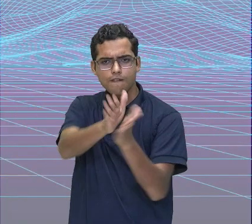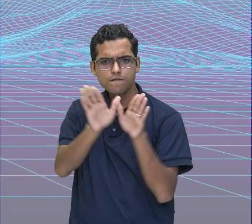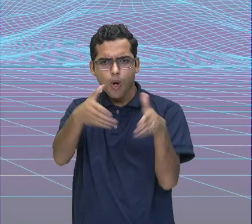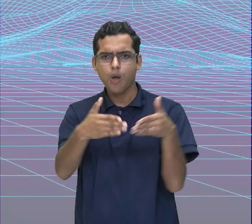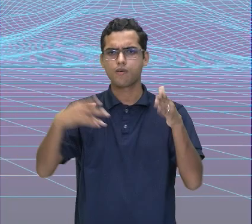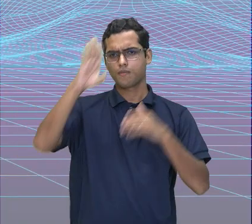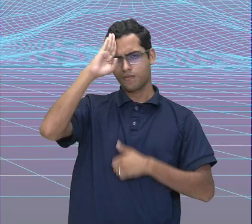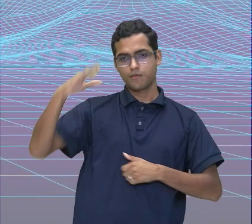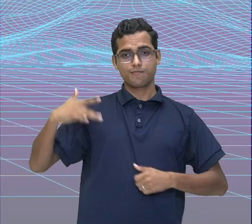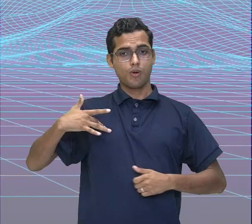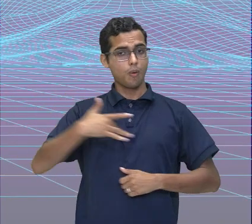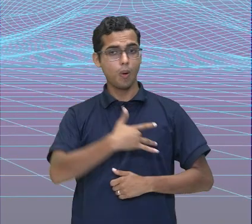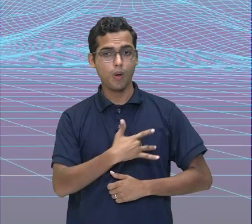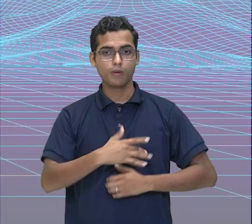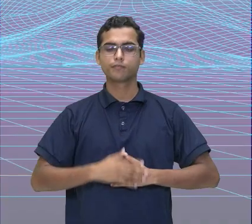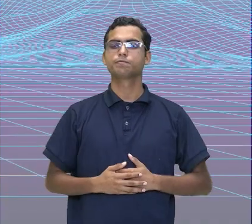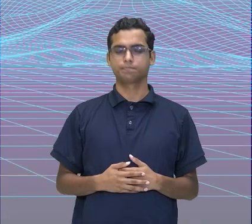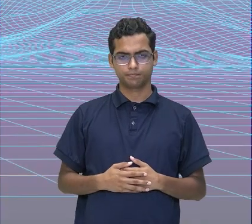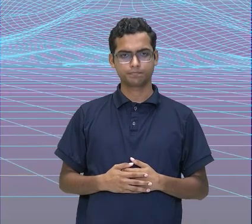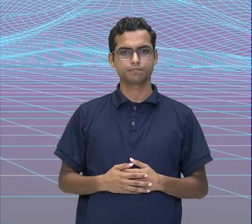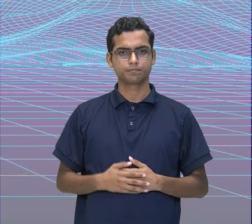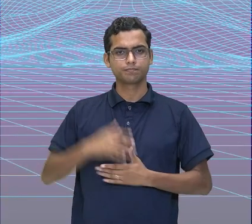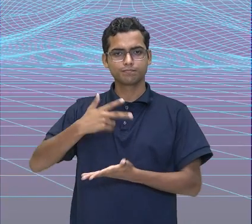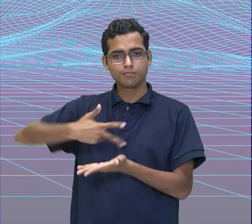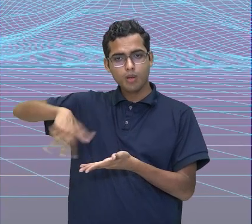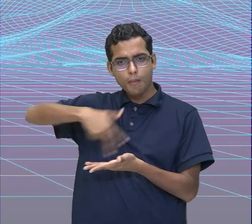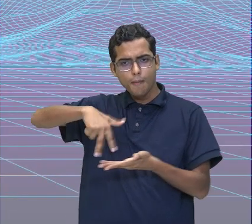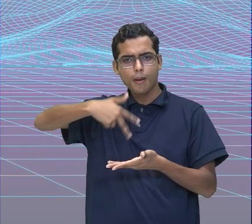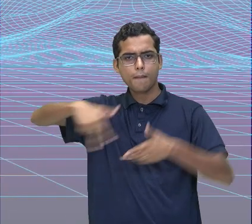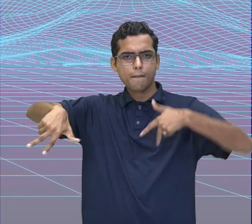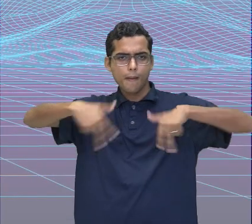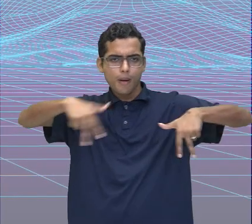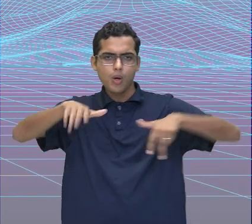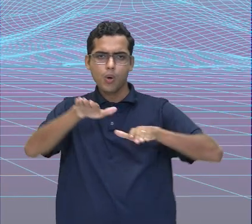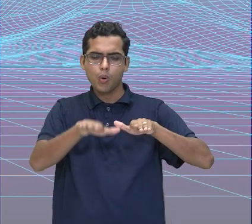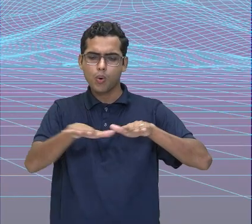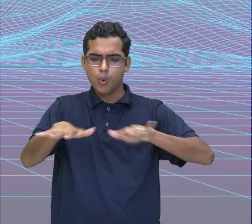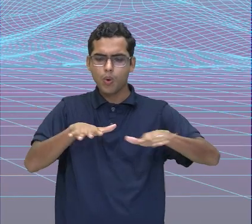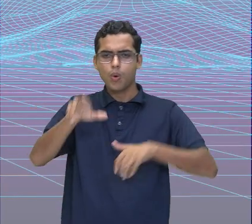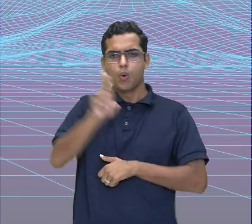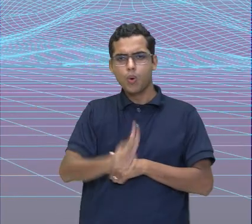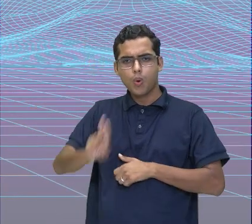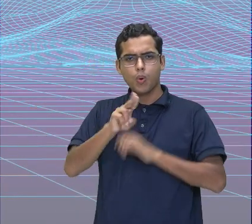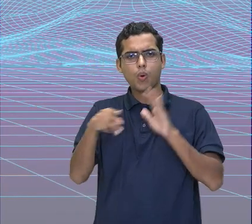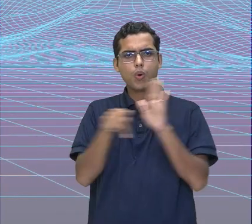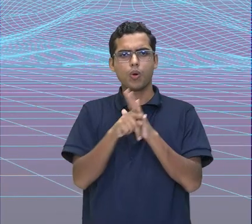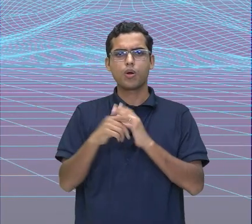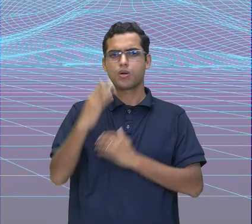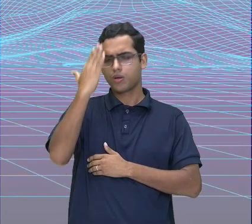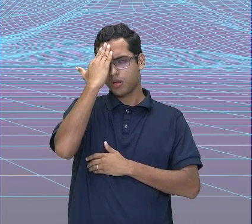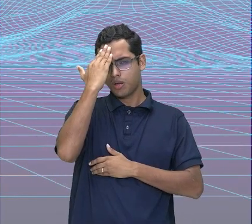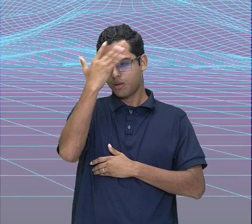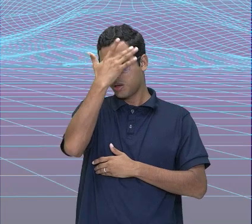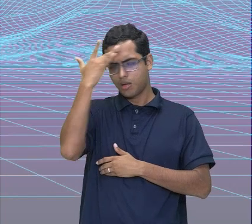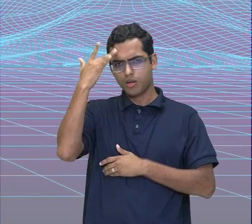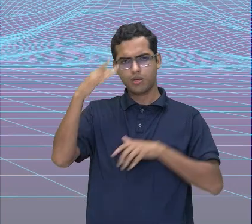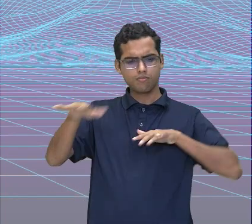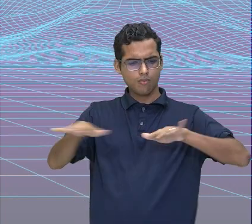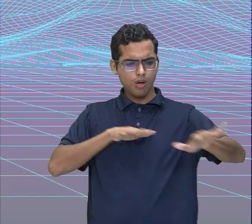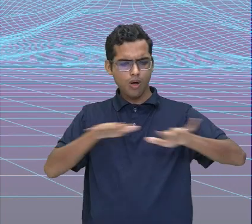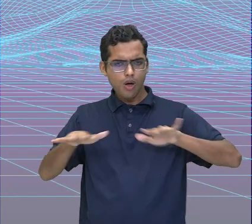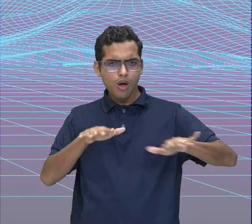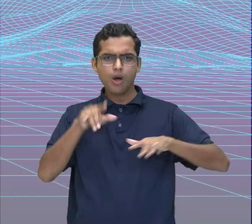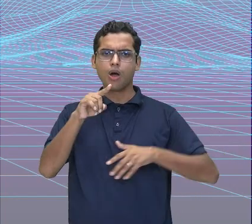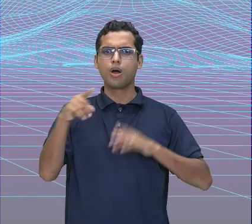ele é um jogo, para quem não conhece, é um jogo de dança que utiliza sensores de movimento para capturar o movimento. Basicamente, você vai